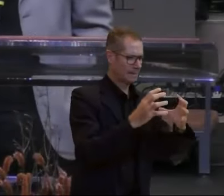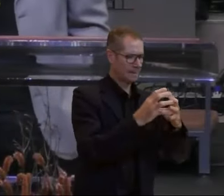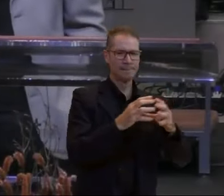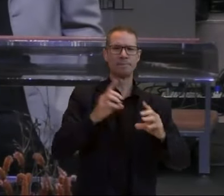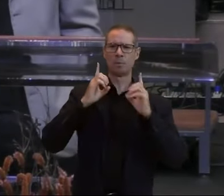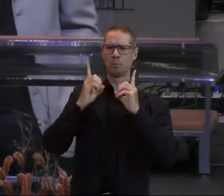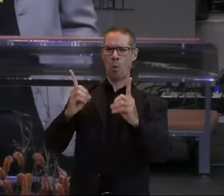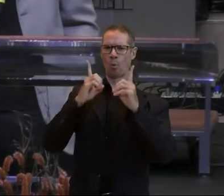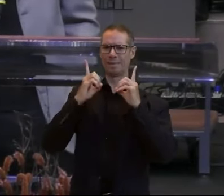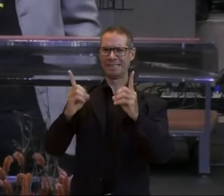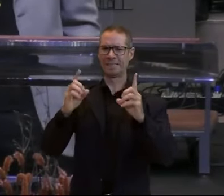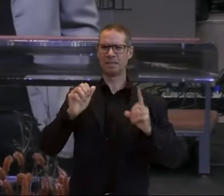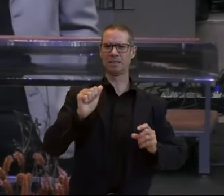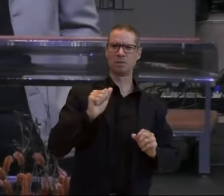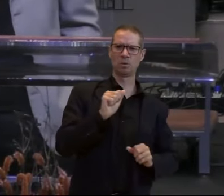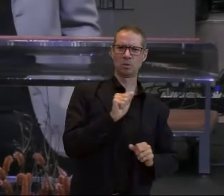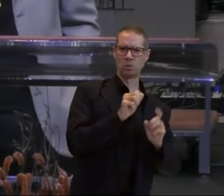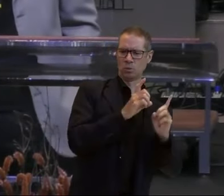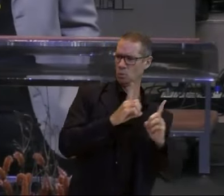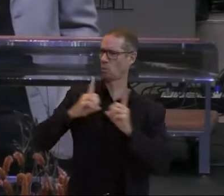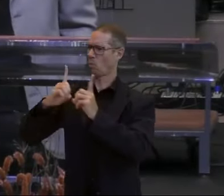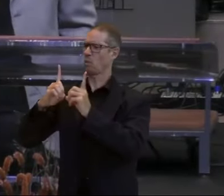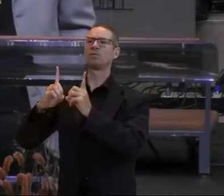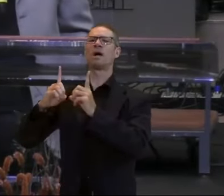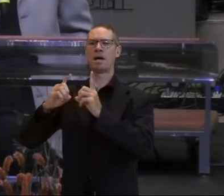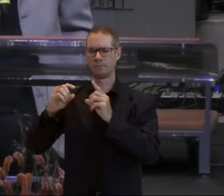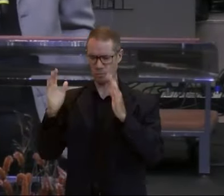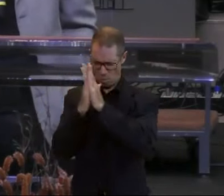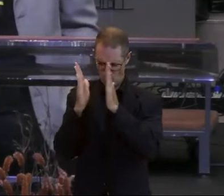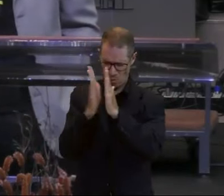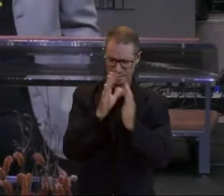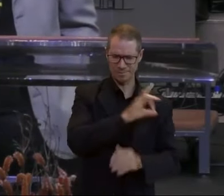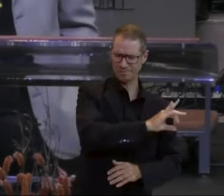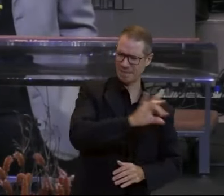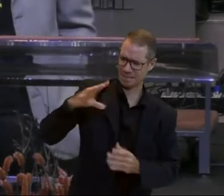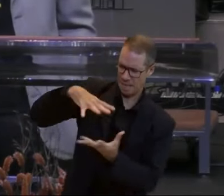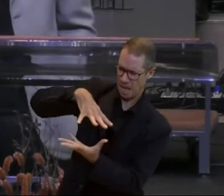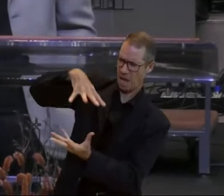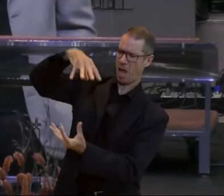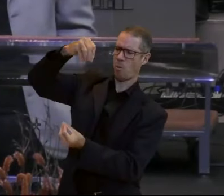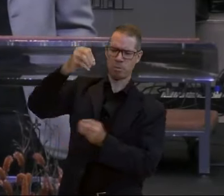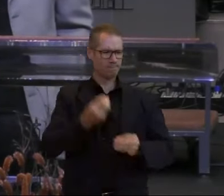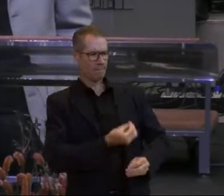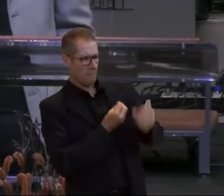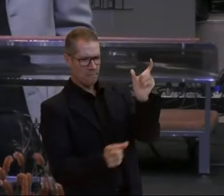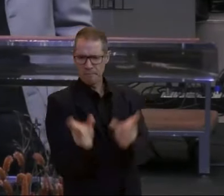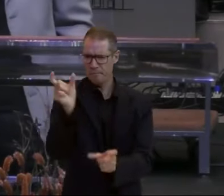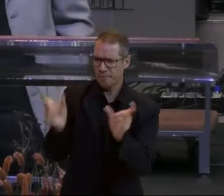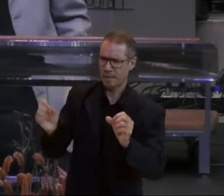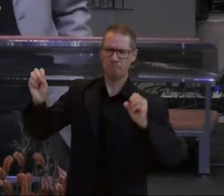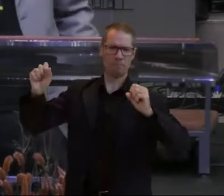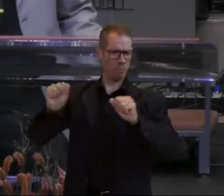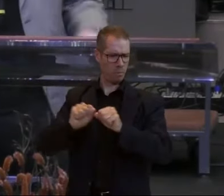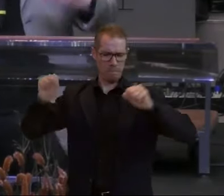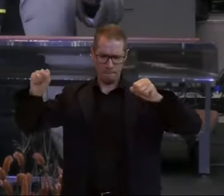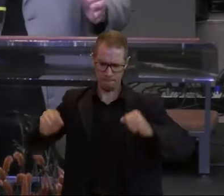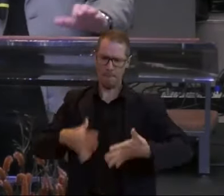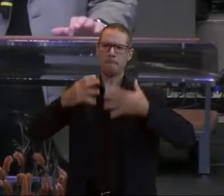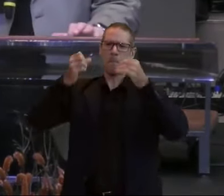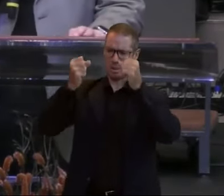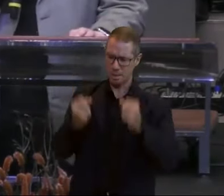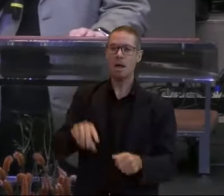apóstolos, na comunhão, no partir do pão, nas orações. Em cada alma havia temor, e muitos prodígios e sinais